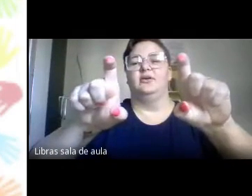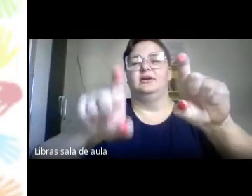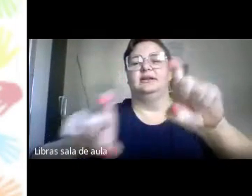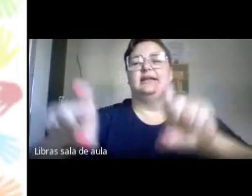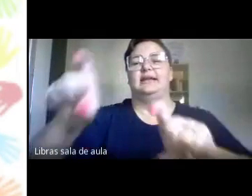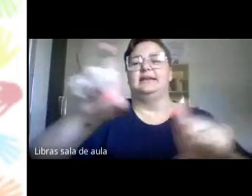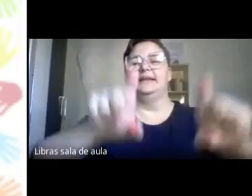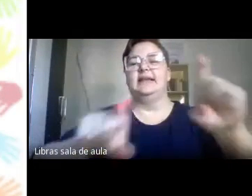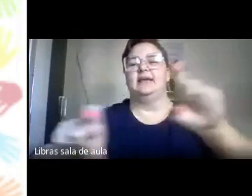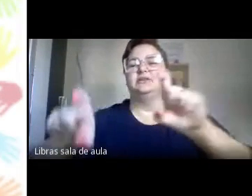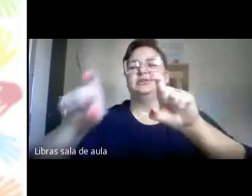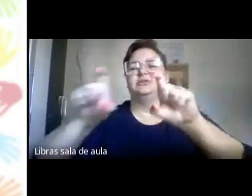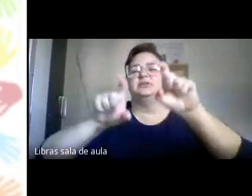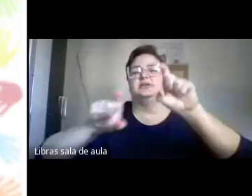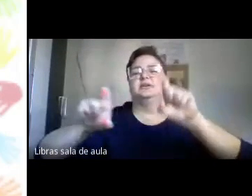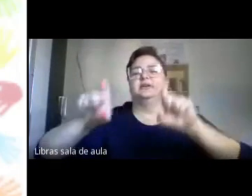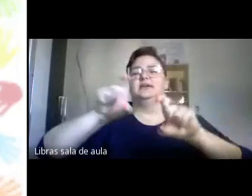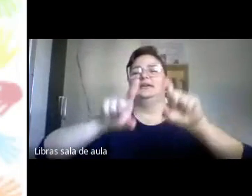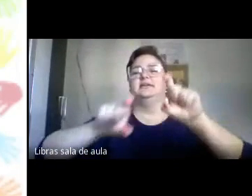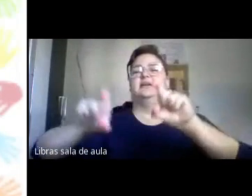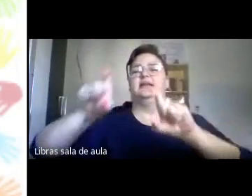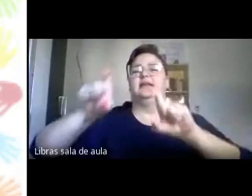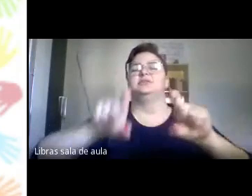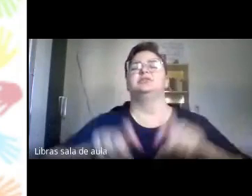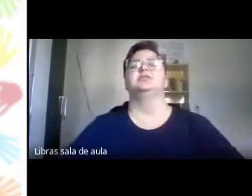Ó, na internet.